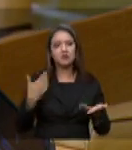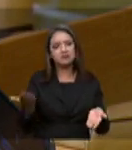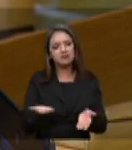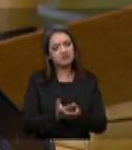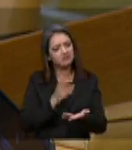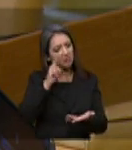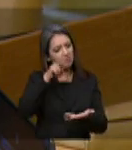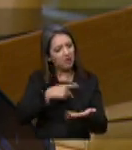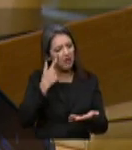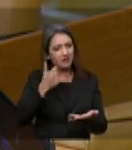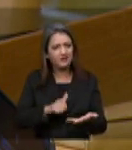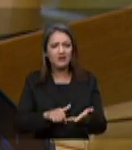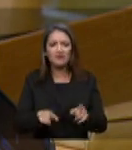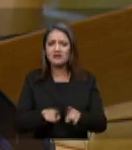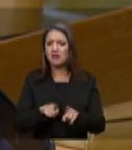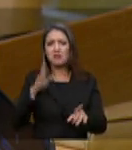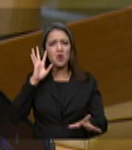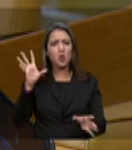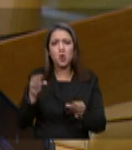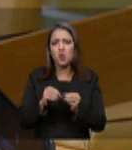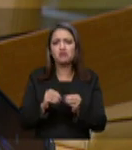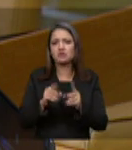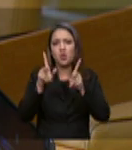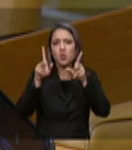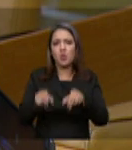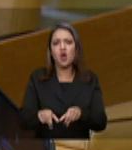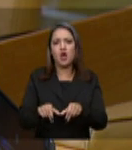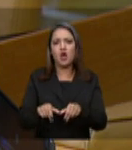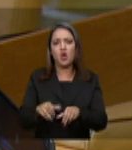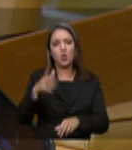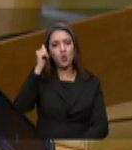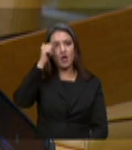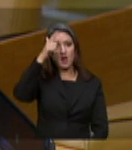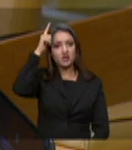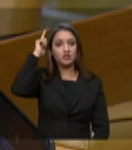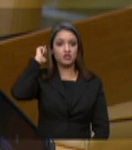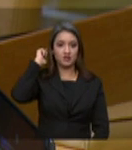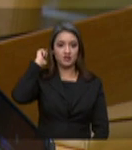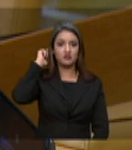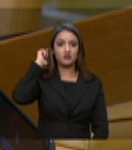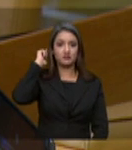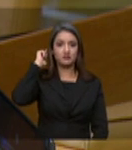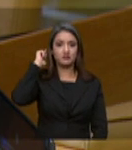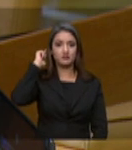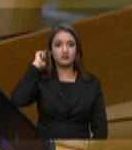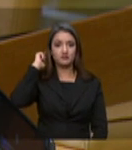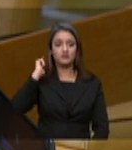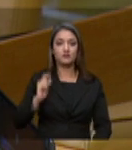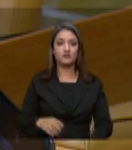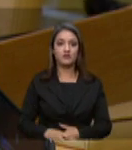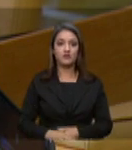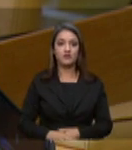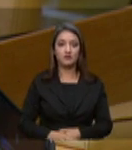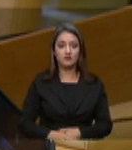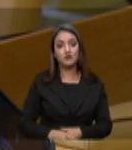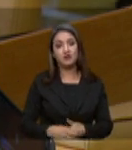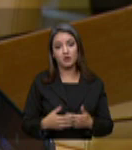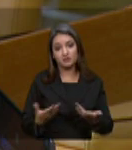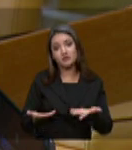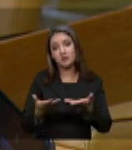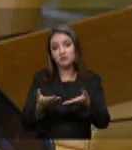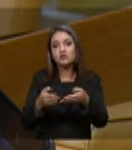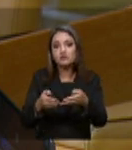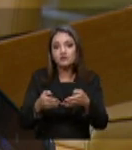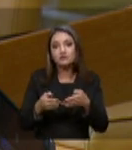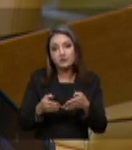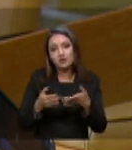cheguei às mesmas conclusões que o eminente relator o Ministro Alexandre Morais peço vênia